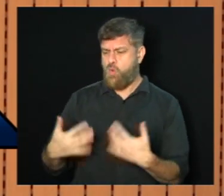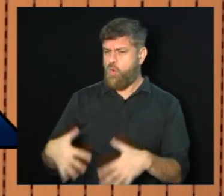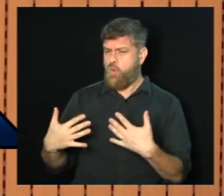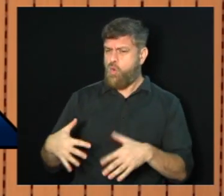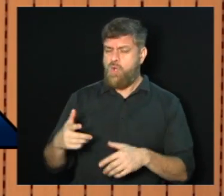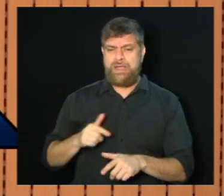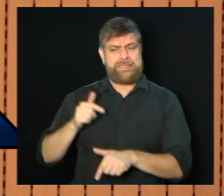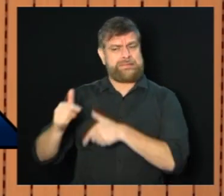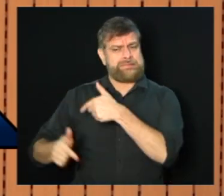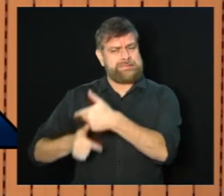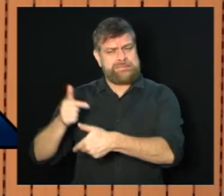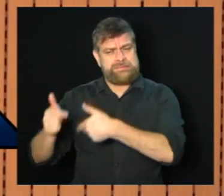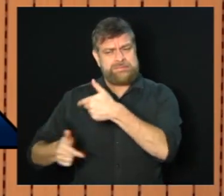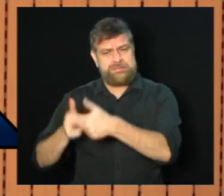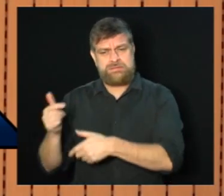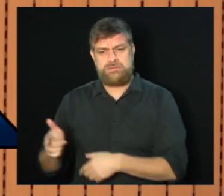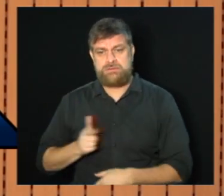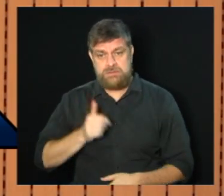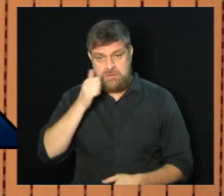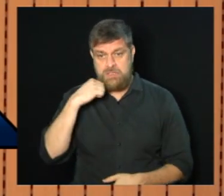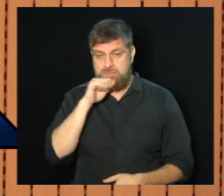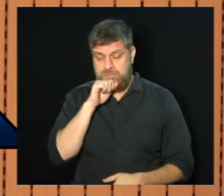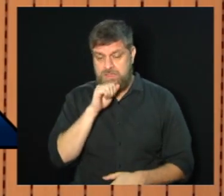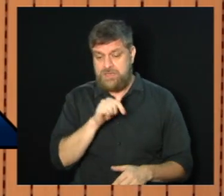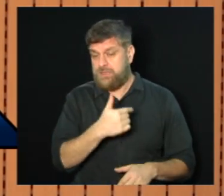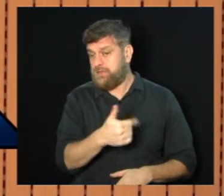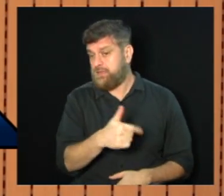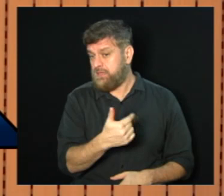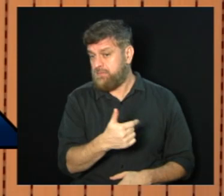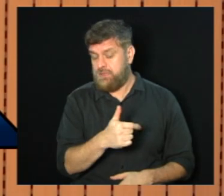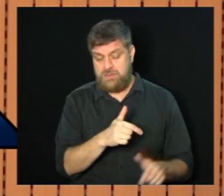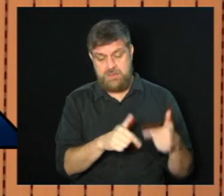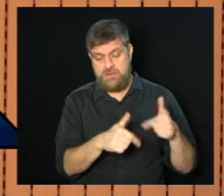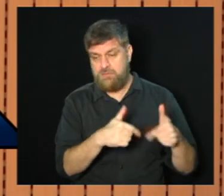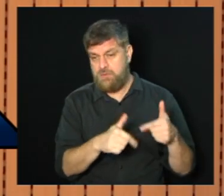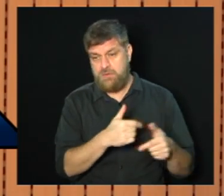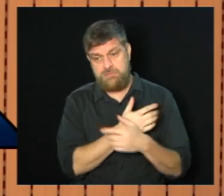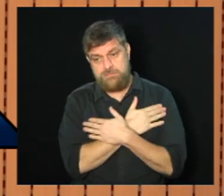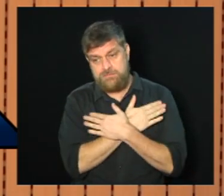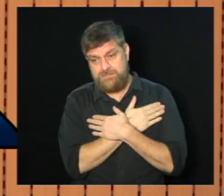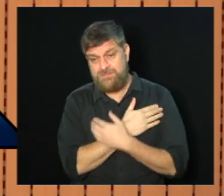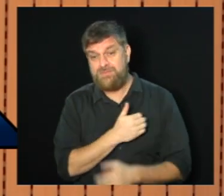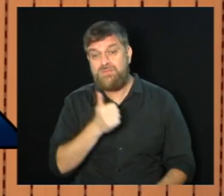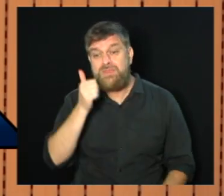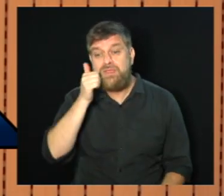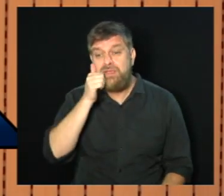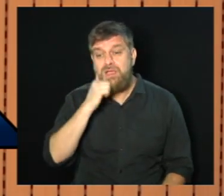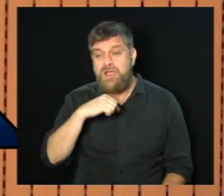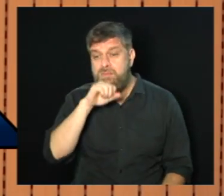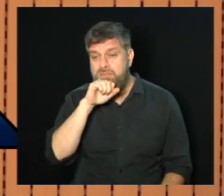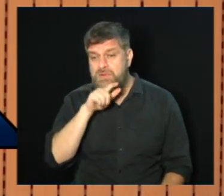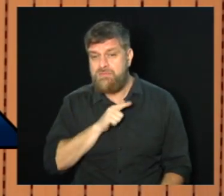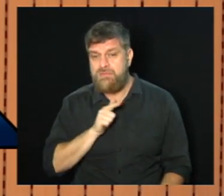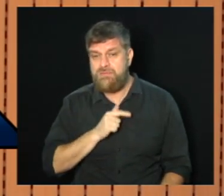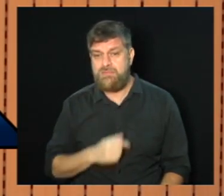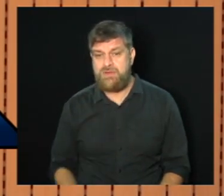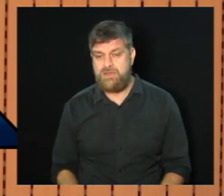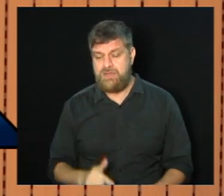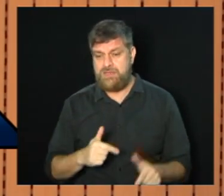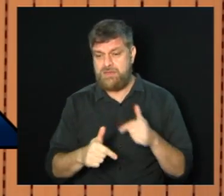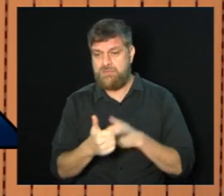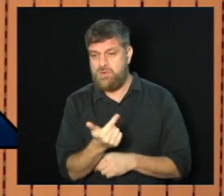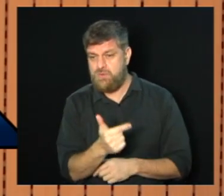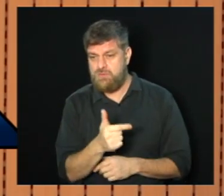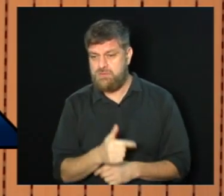as que trabalham, as que não trabalham. Mas aquelas que não trabalham, estão usando a creche, vai